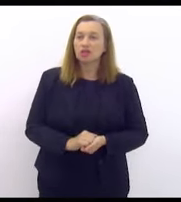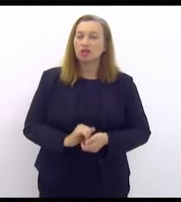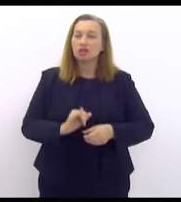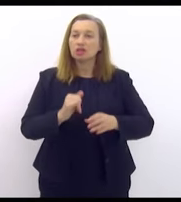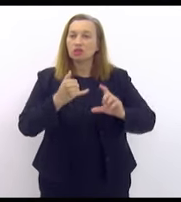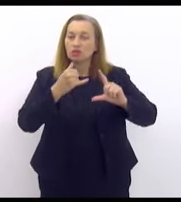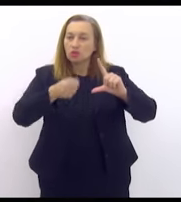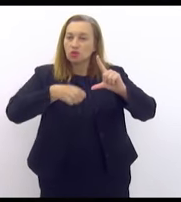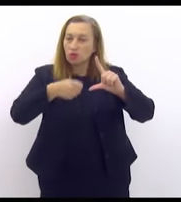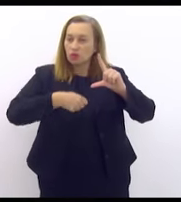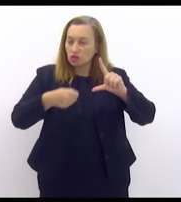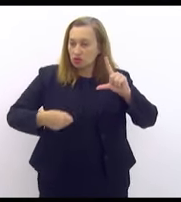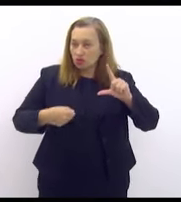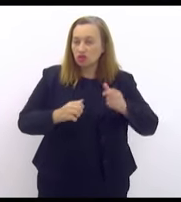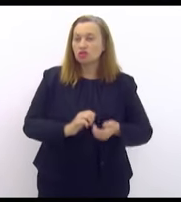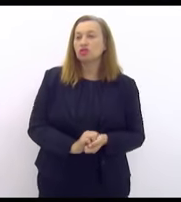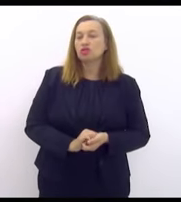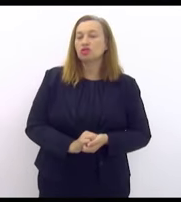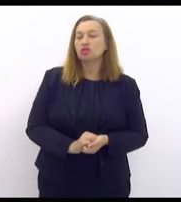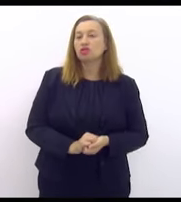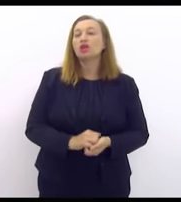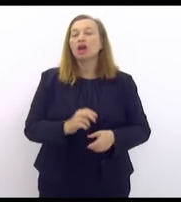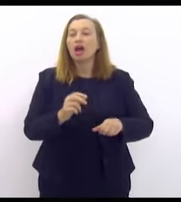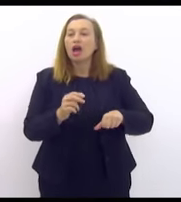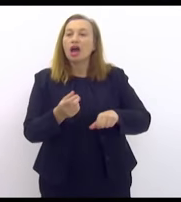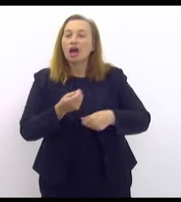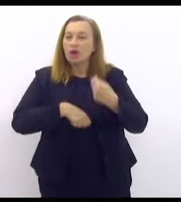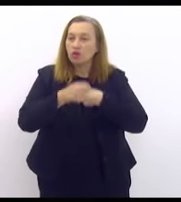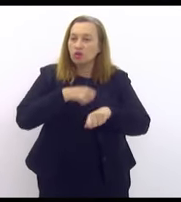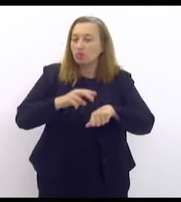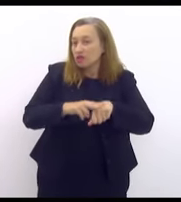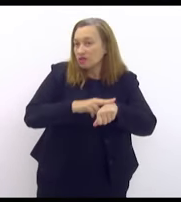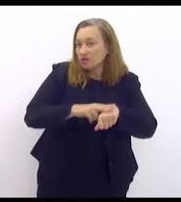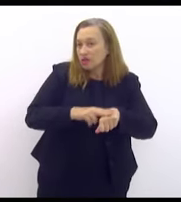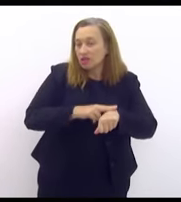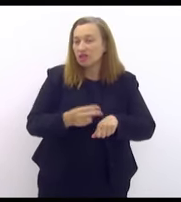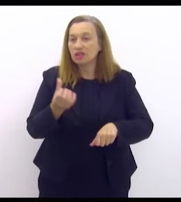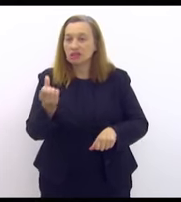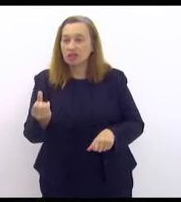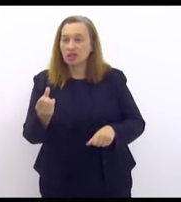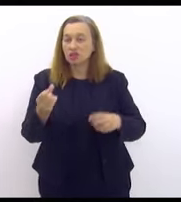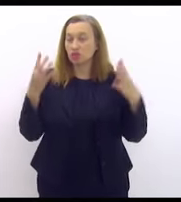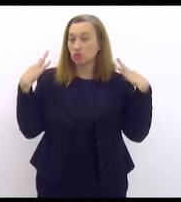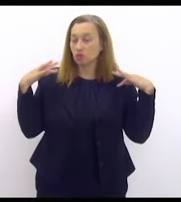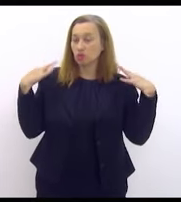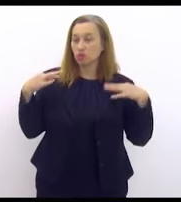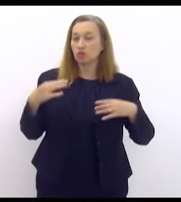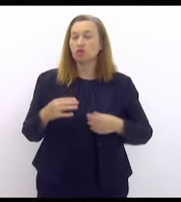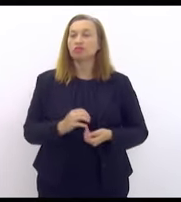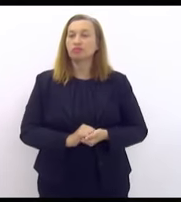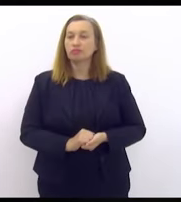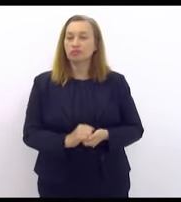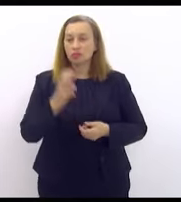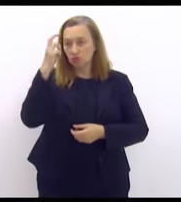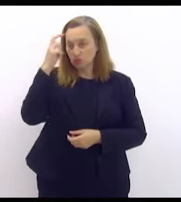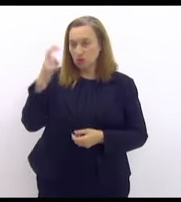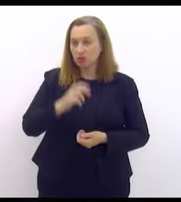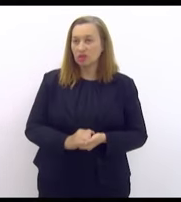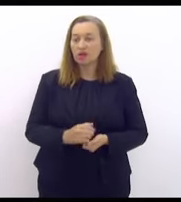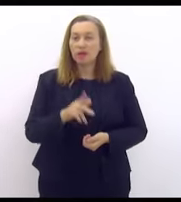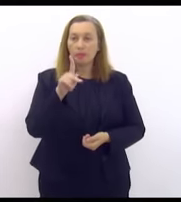logística. O quinto, complexo de economia verde. O sexto, complexo de cultura e turismo. Isso é que compete o